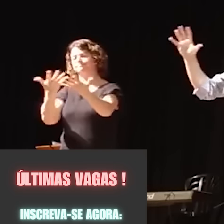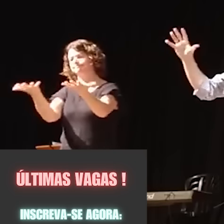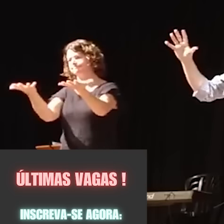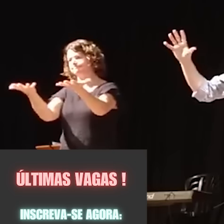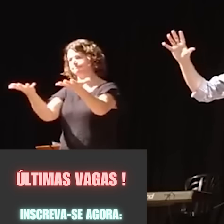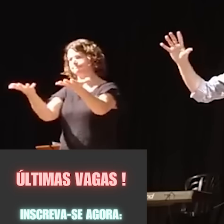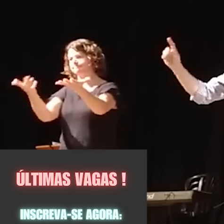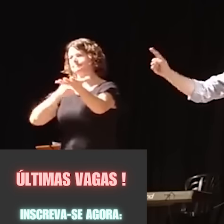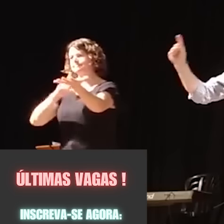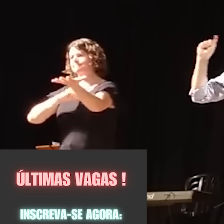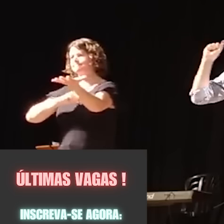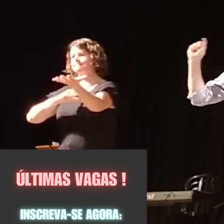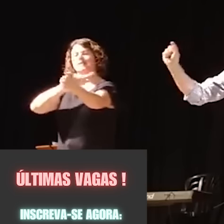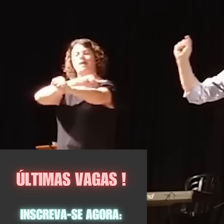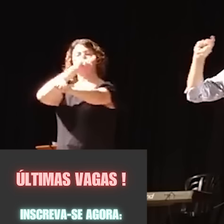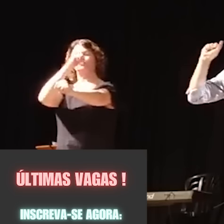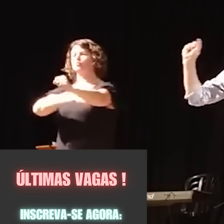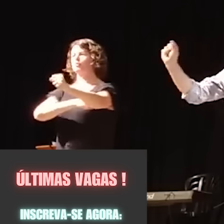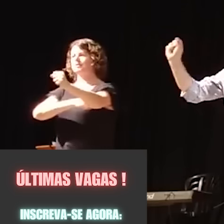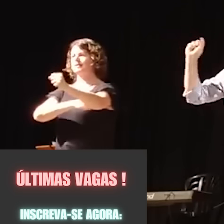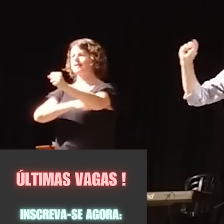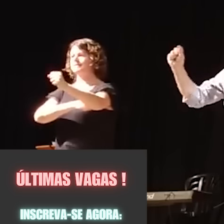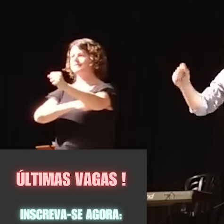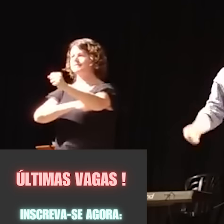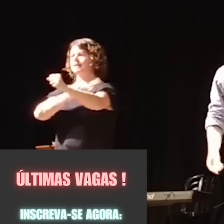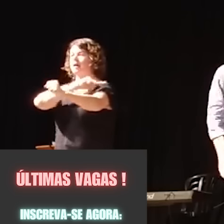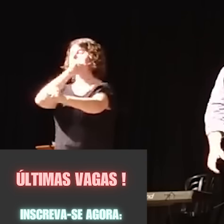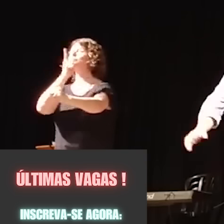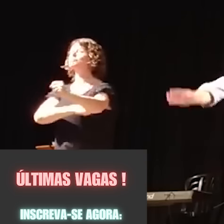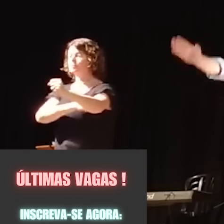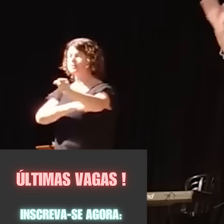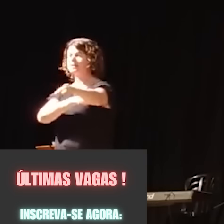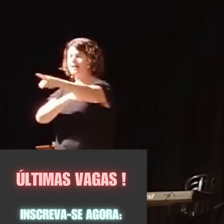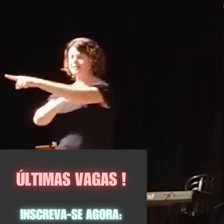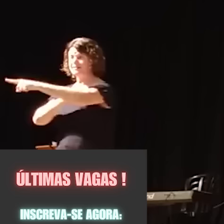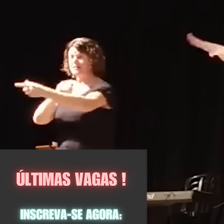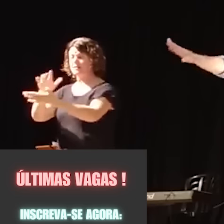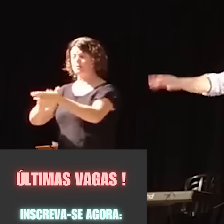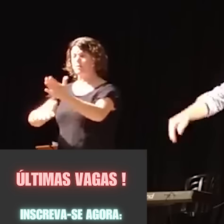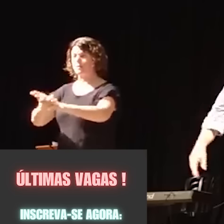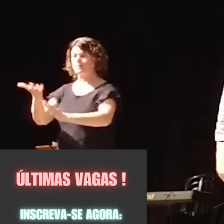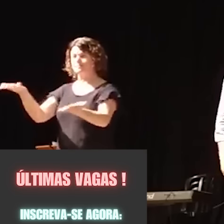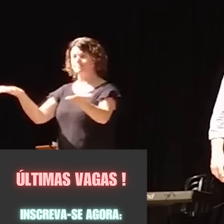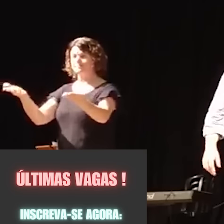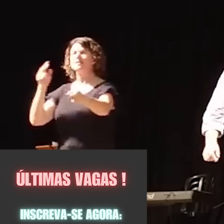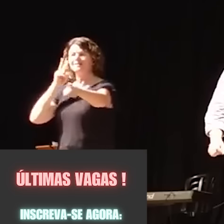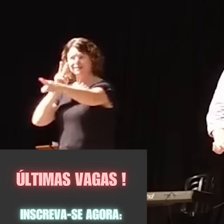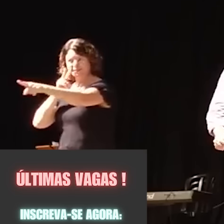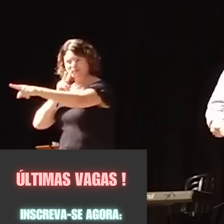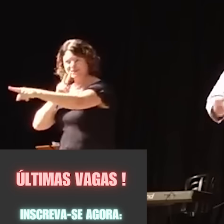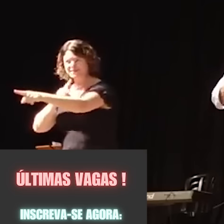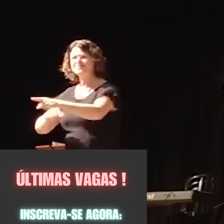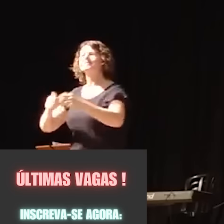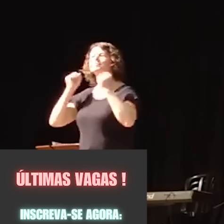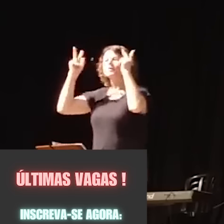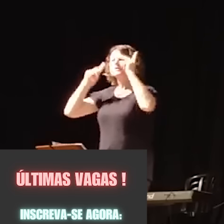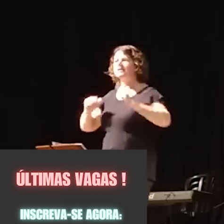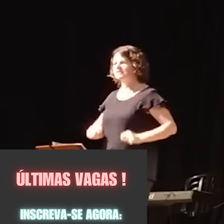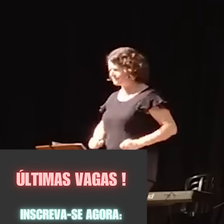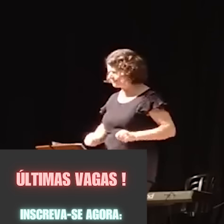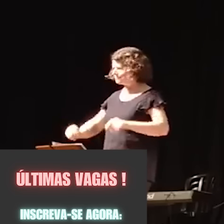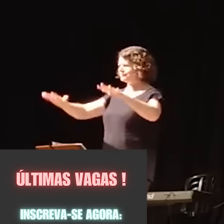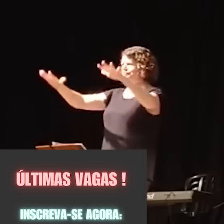existe nas suas mãos autoridade Quando Moisés levantava a mão viu a praga no Egito porque as mãos